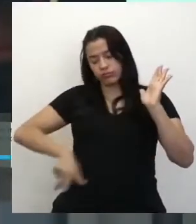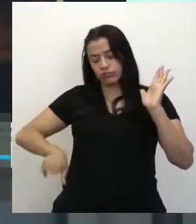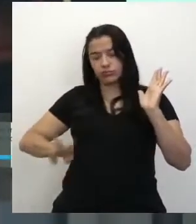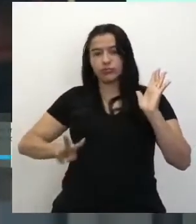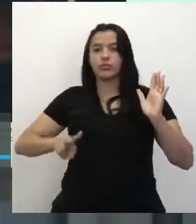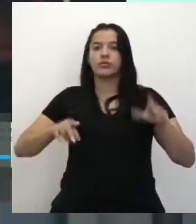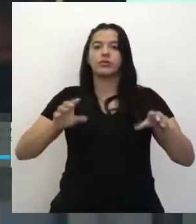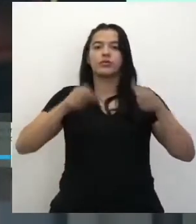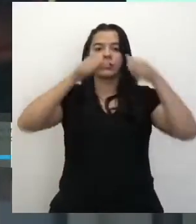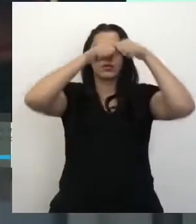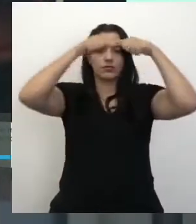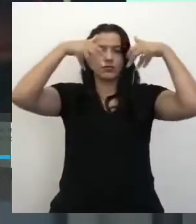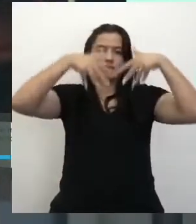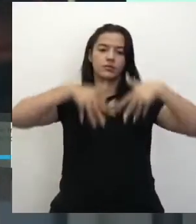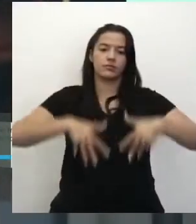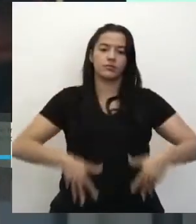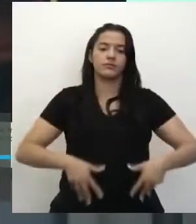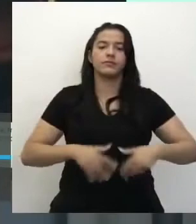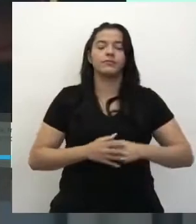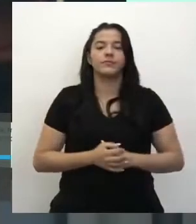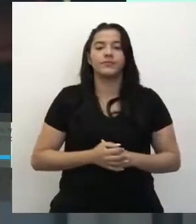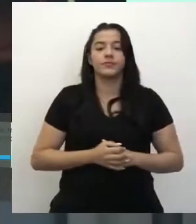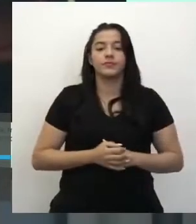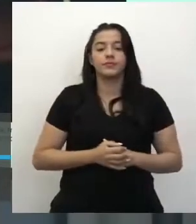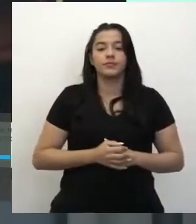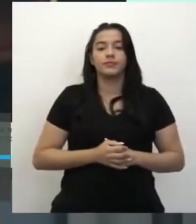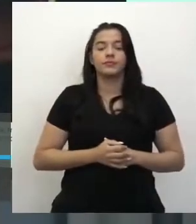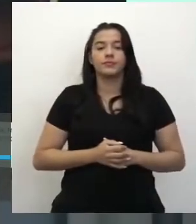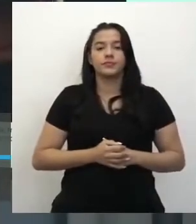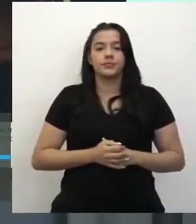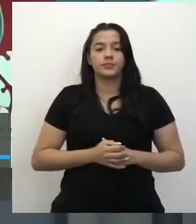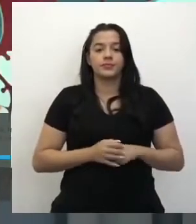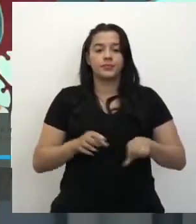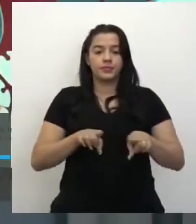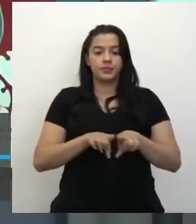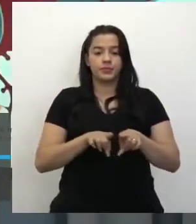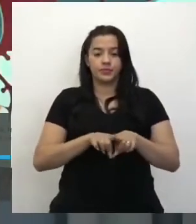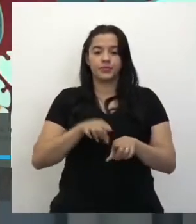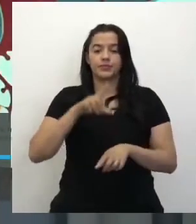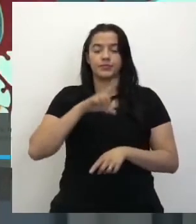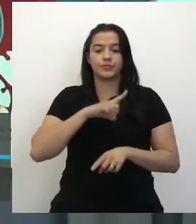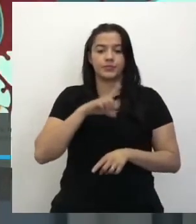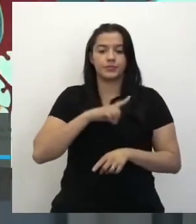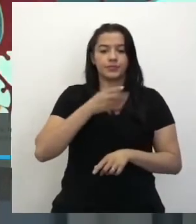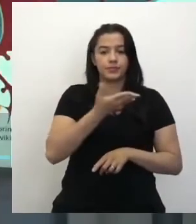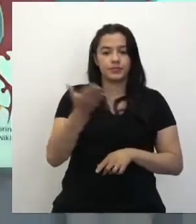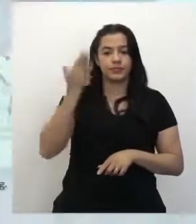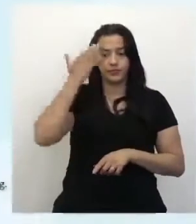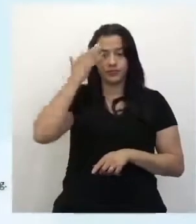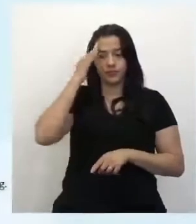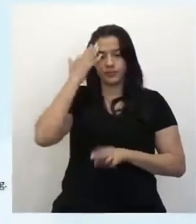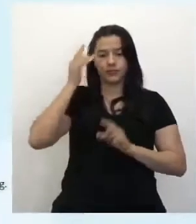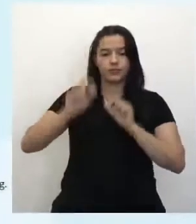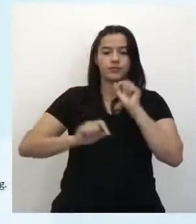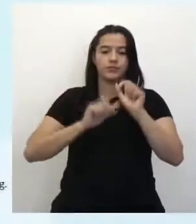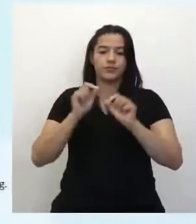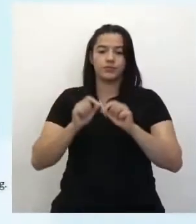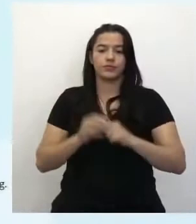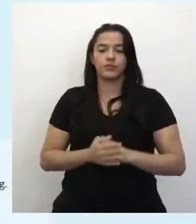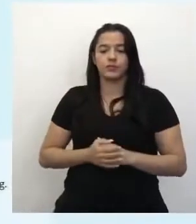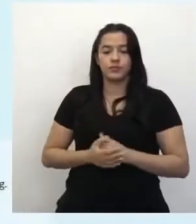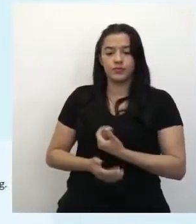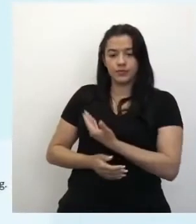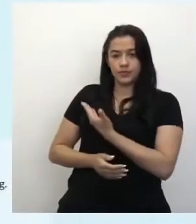nervoso. Todo, tá bom? E aí a gente tem que entender, então, o seguinte, olha só,